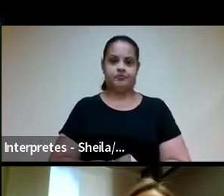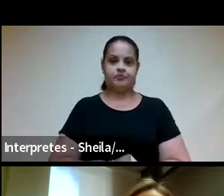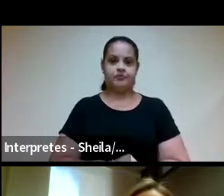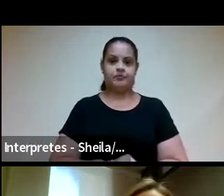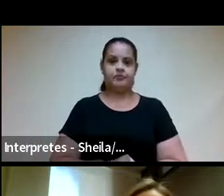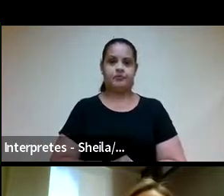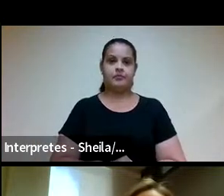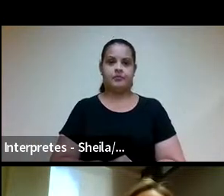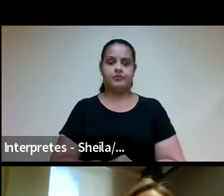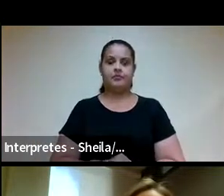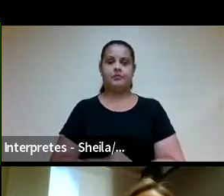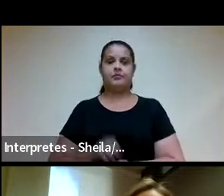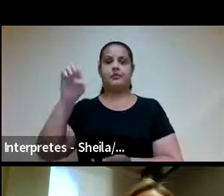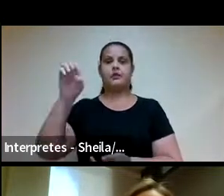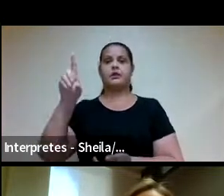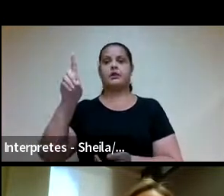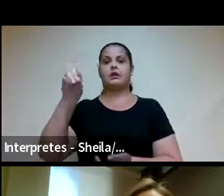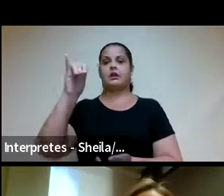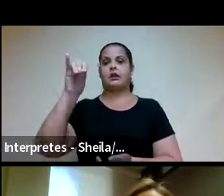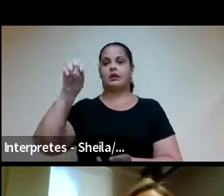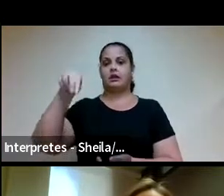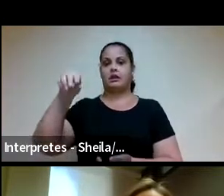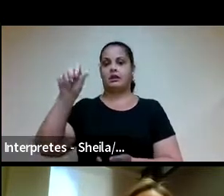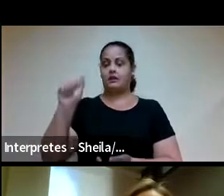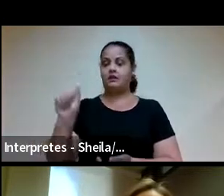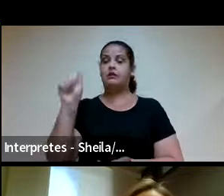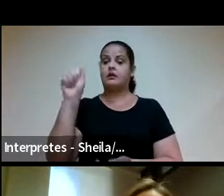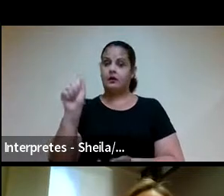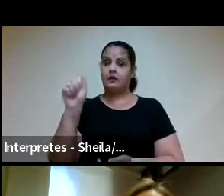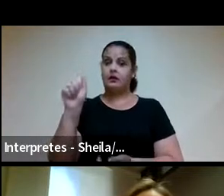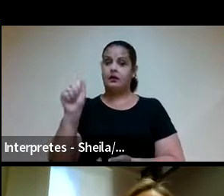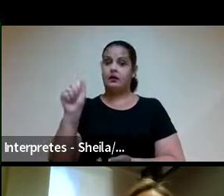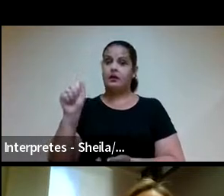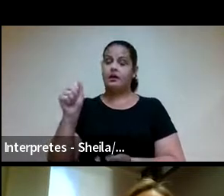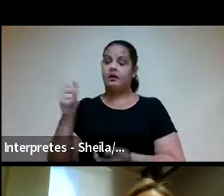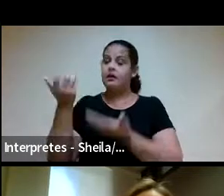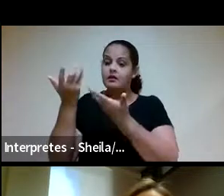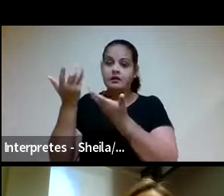é tida como desistência da apresentação da testemunha.